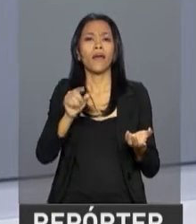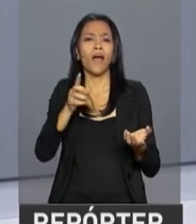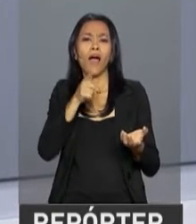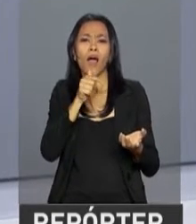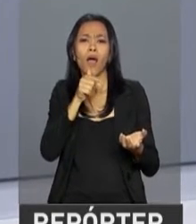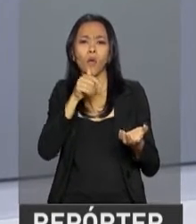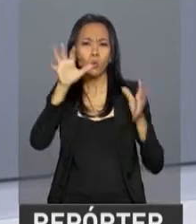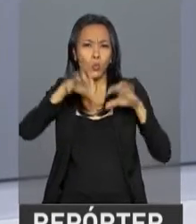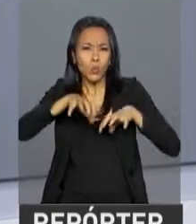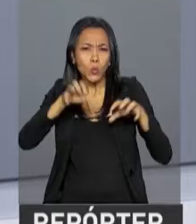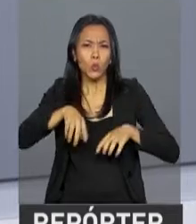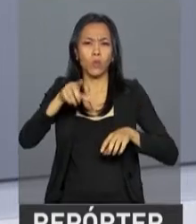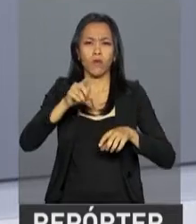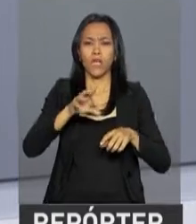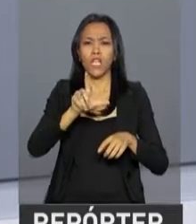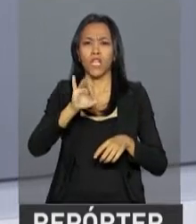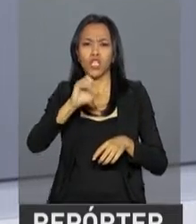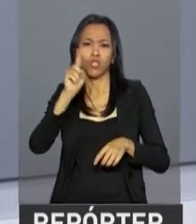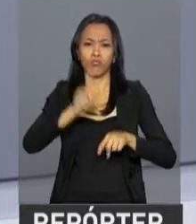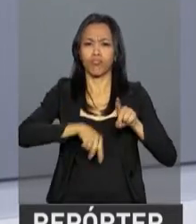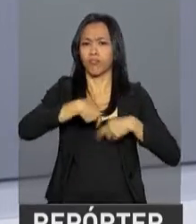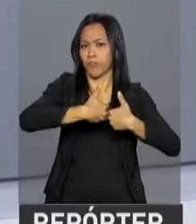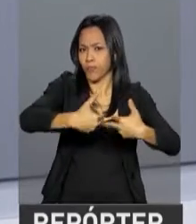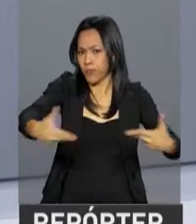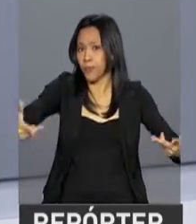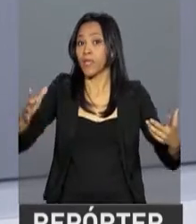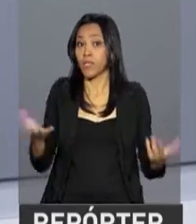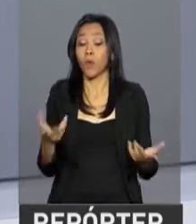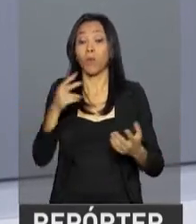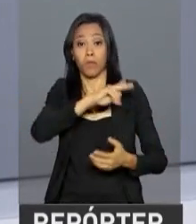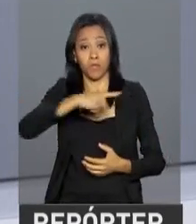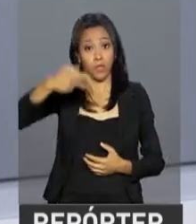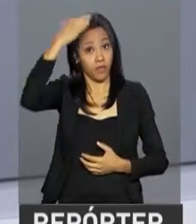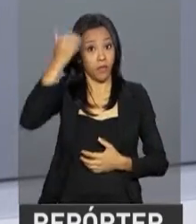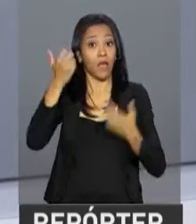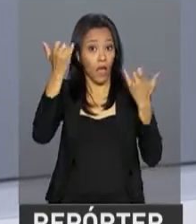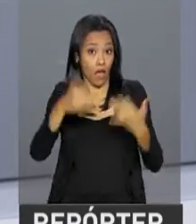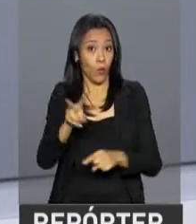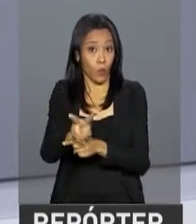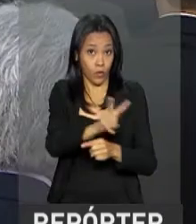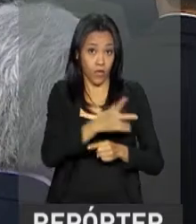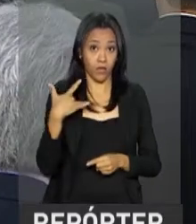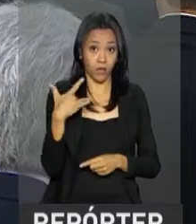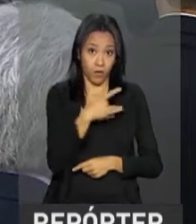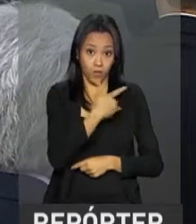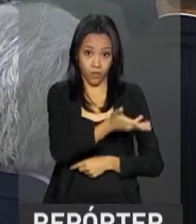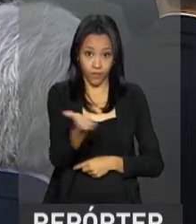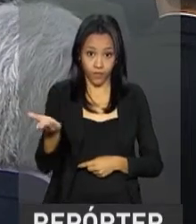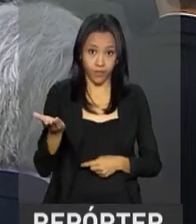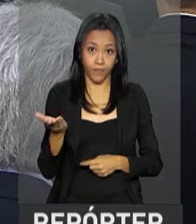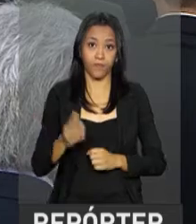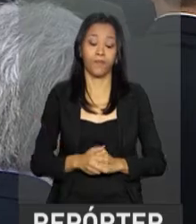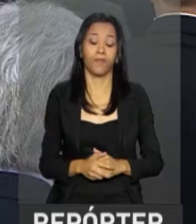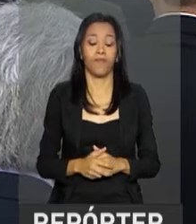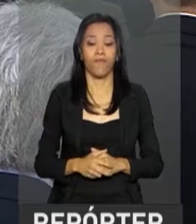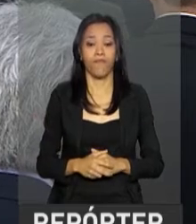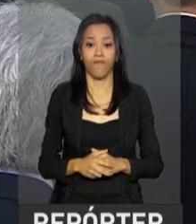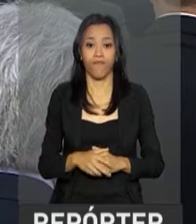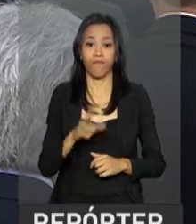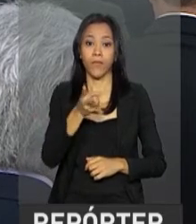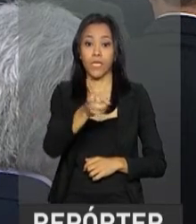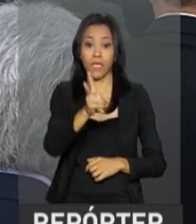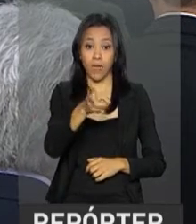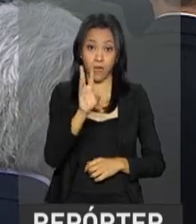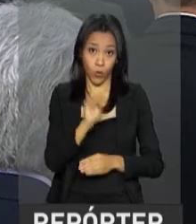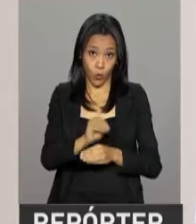chuva para o presidente a investir em saneamento é cuidar da saúde da população toda vez que você cuida